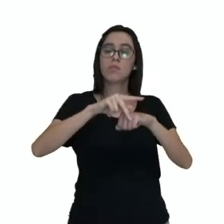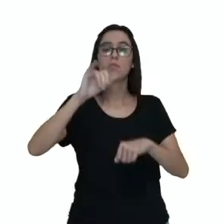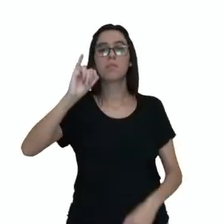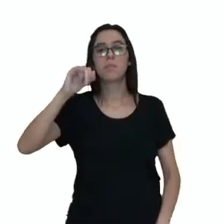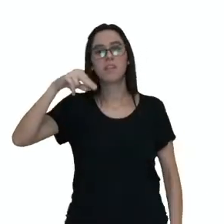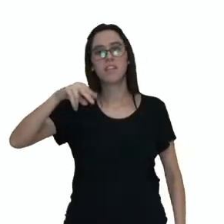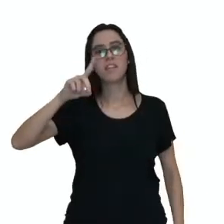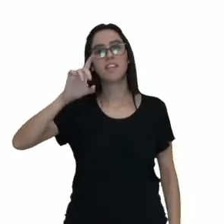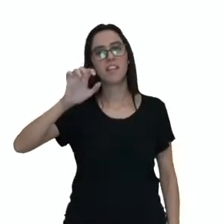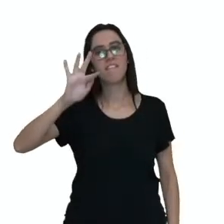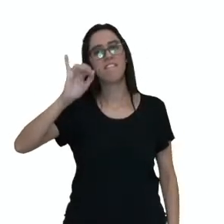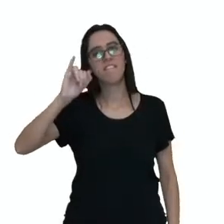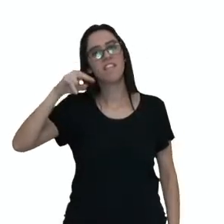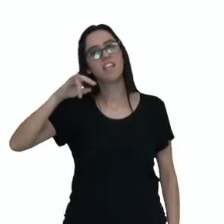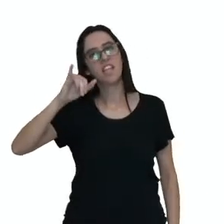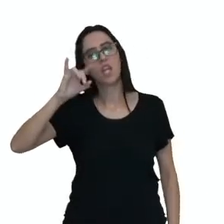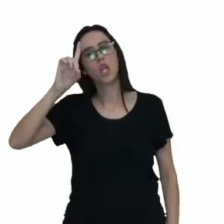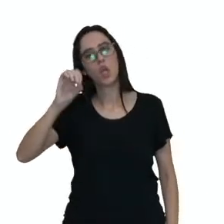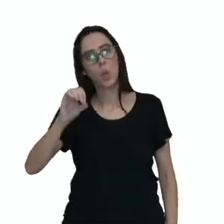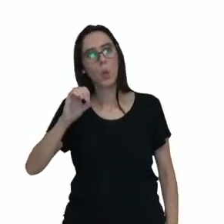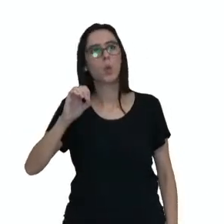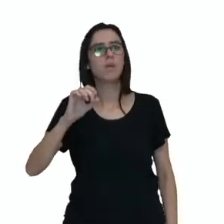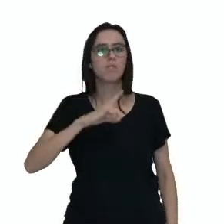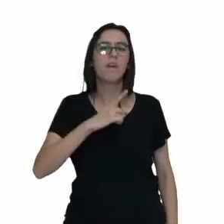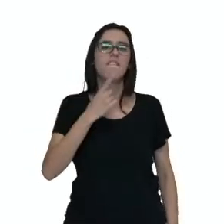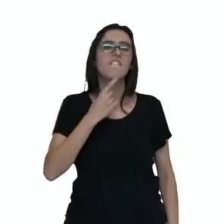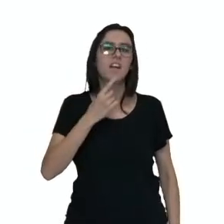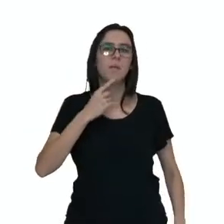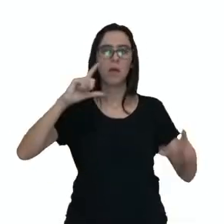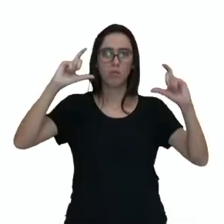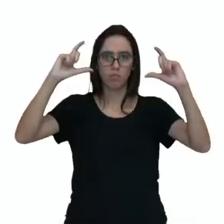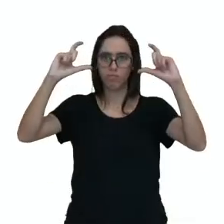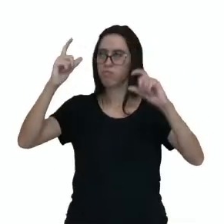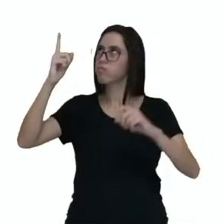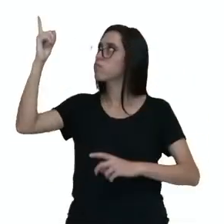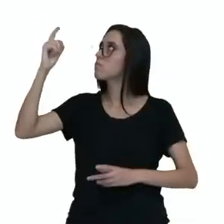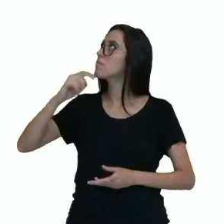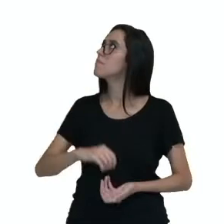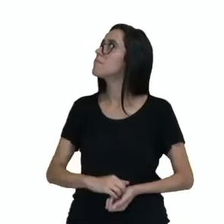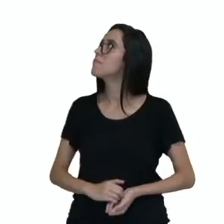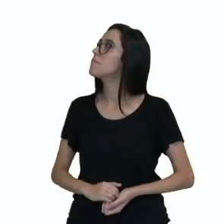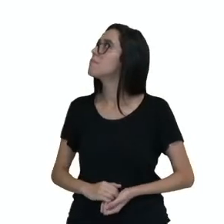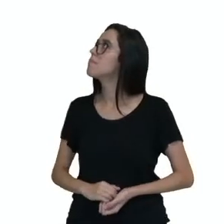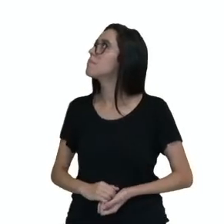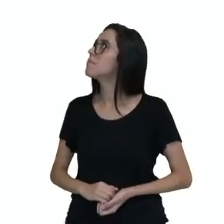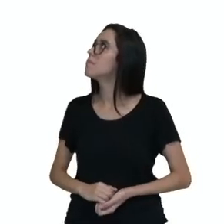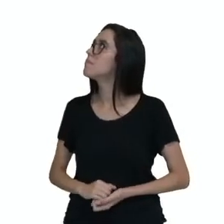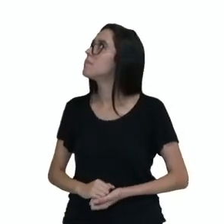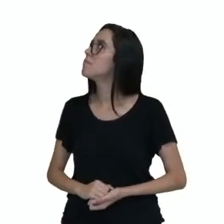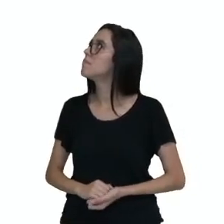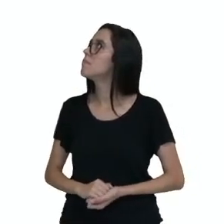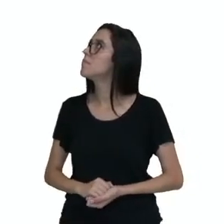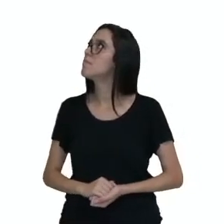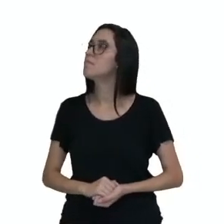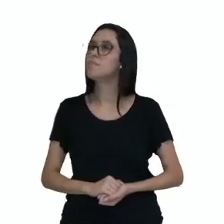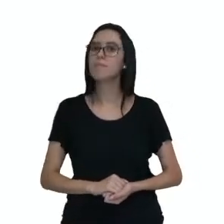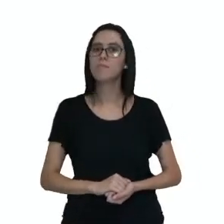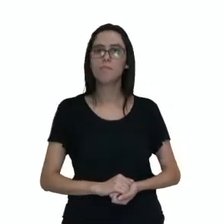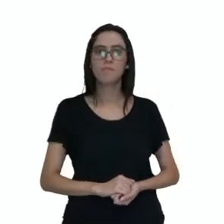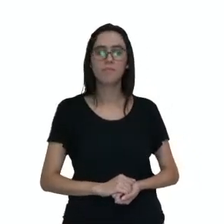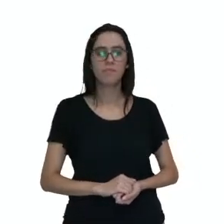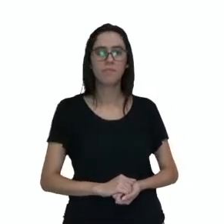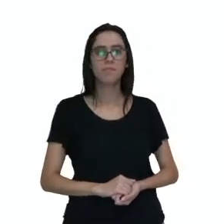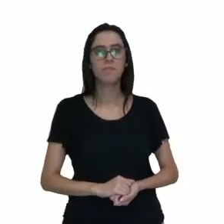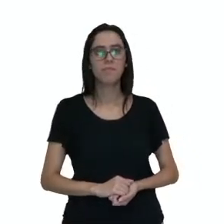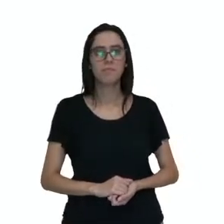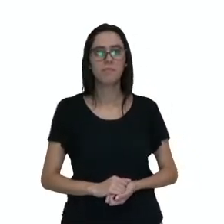Algum, alguno, algunos, alguna, algunas, ningún, ninguno, ningunos, ninguna e